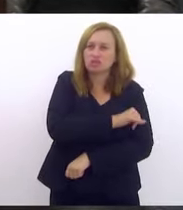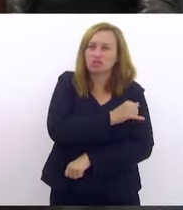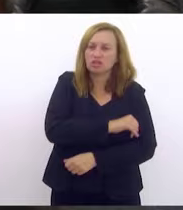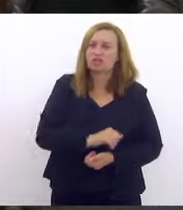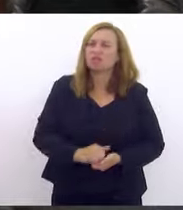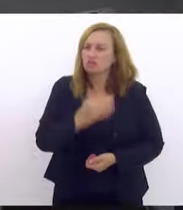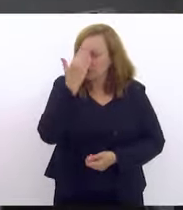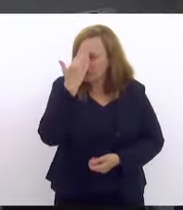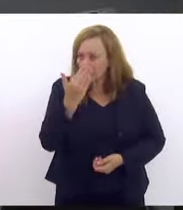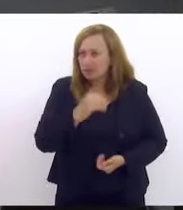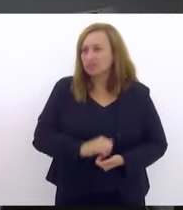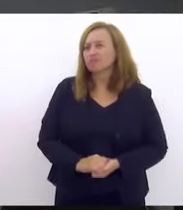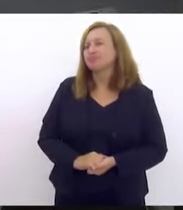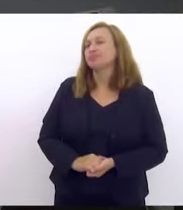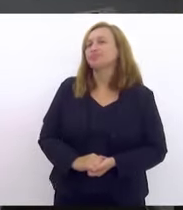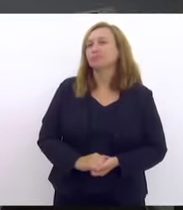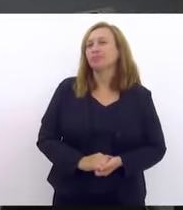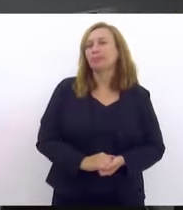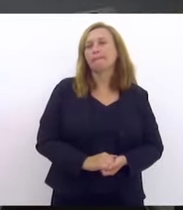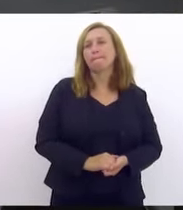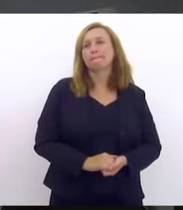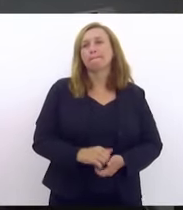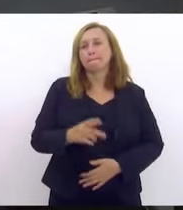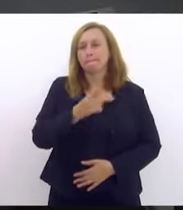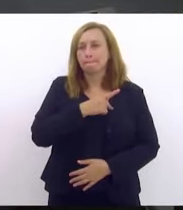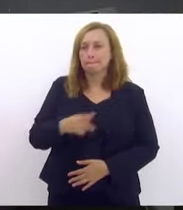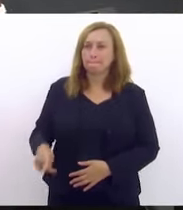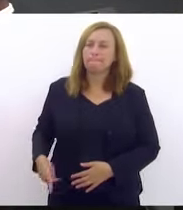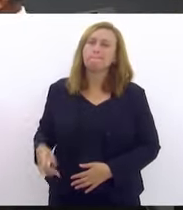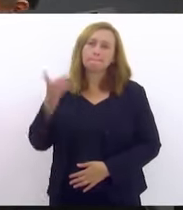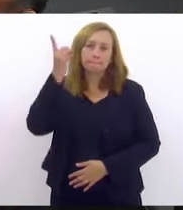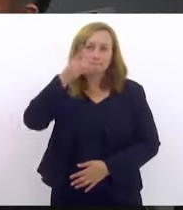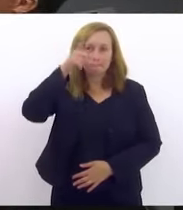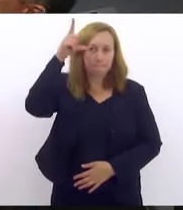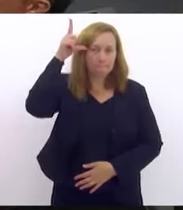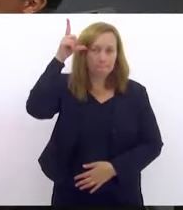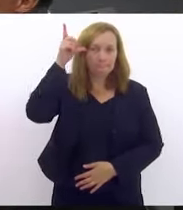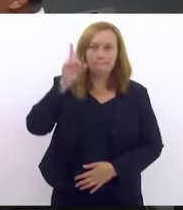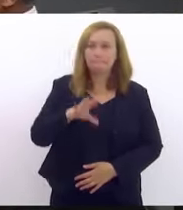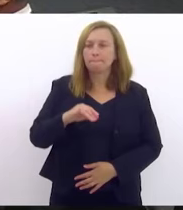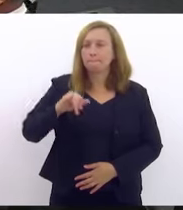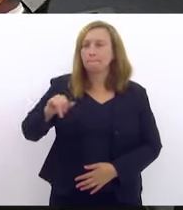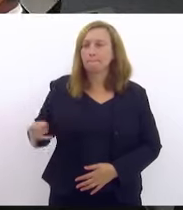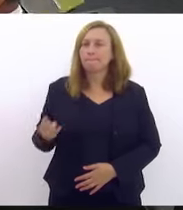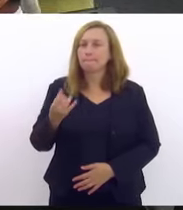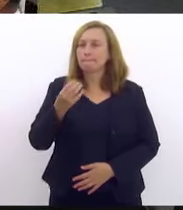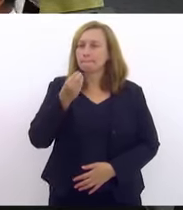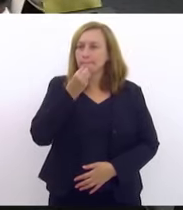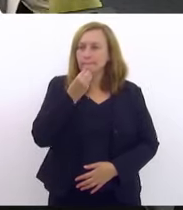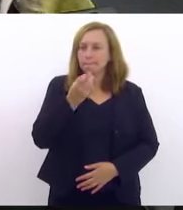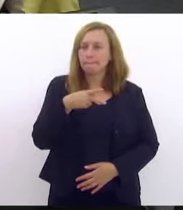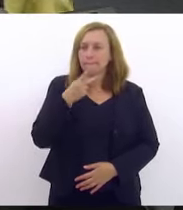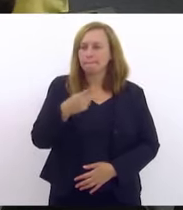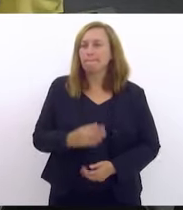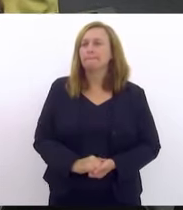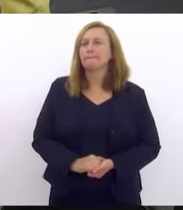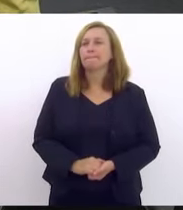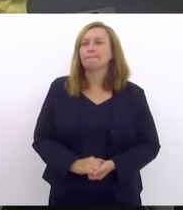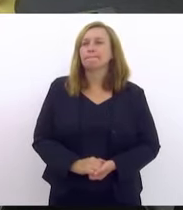Janeiro. Muito obrigada. Presidente. Deputada Lucinha. Bem, eu só queria aproveitar a oportunidade de dizer